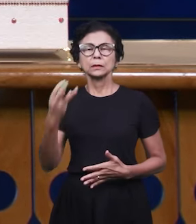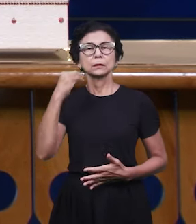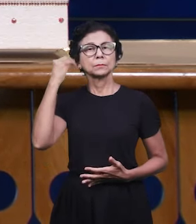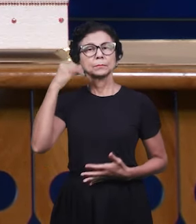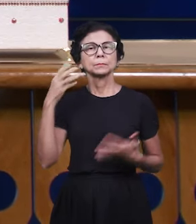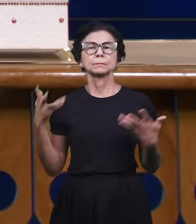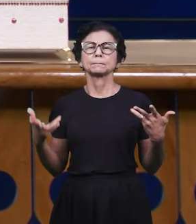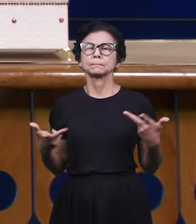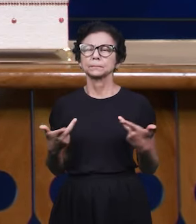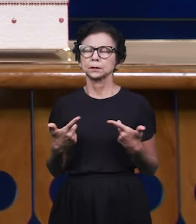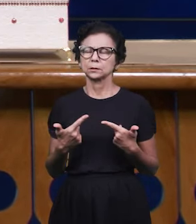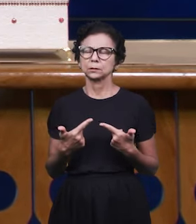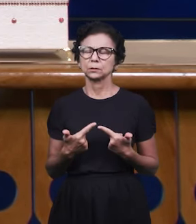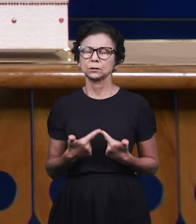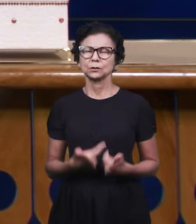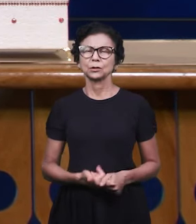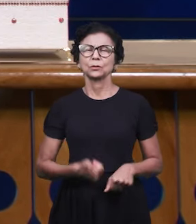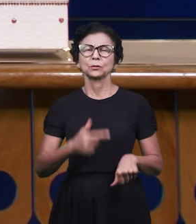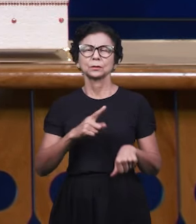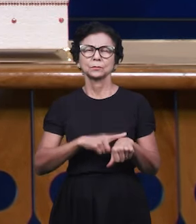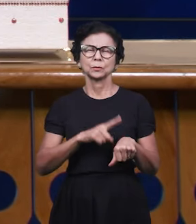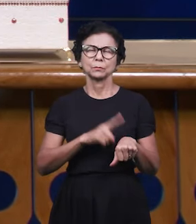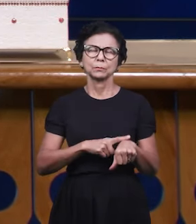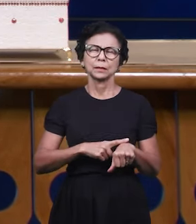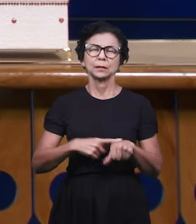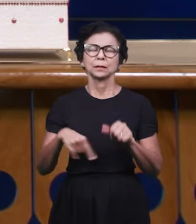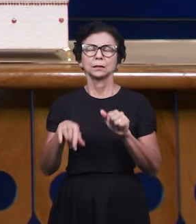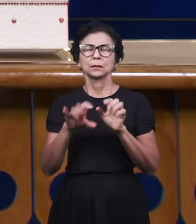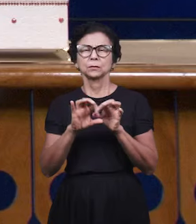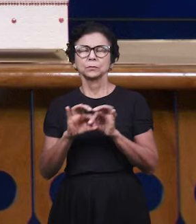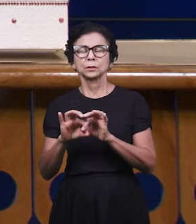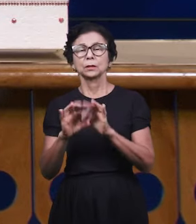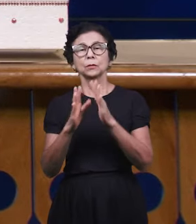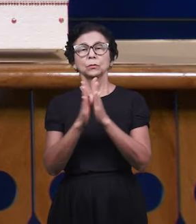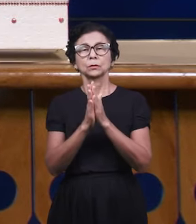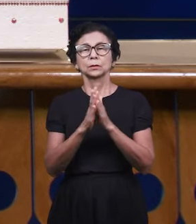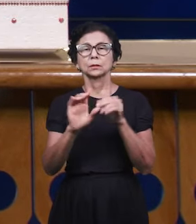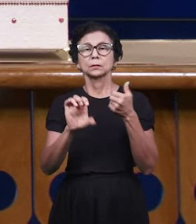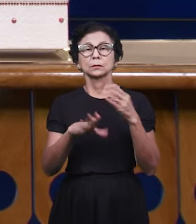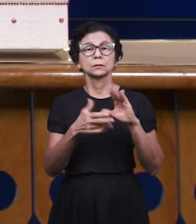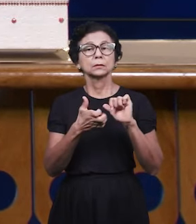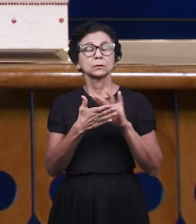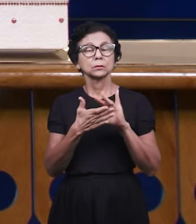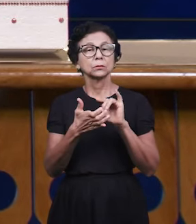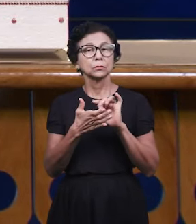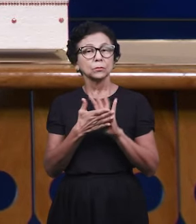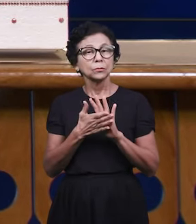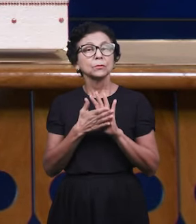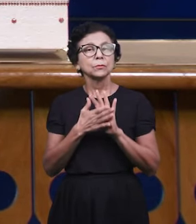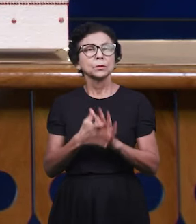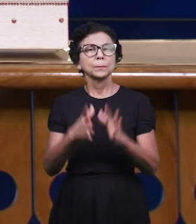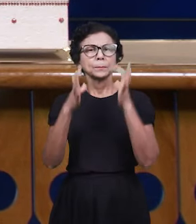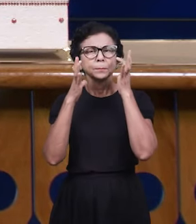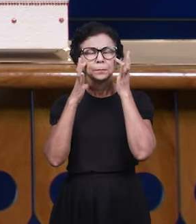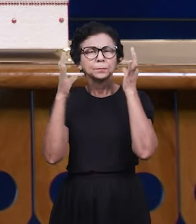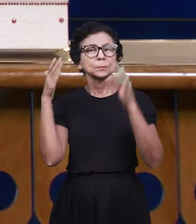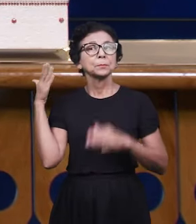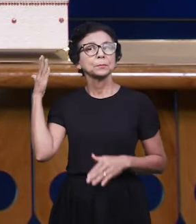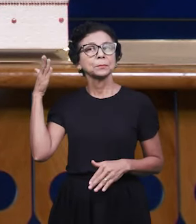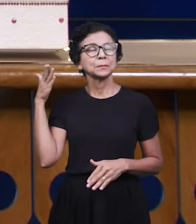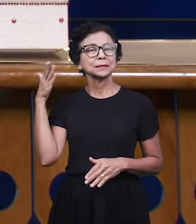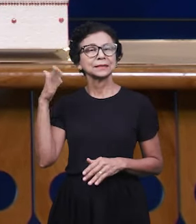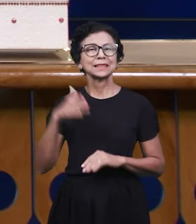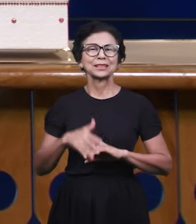experiência maravilhosa, participando desse momento, orando, cantando louvor ao Senhor, atento àquilo que é a mensagem que vai ser